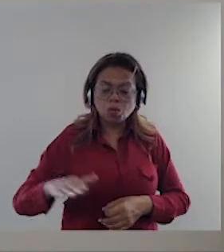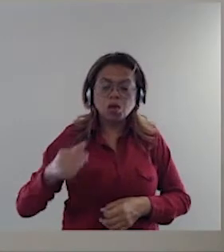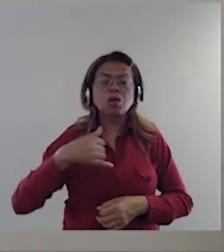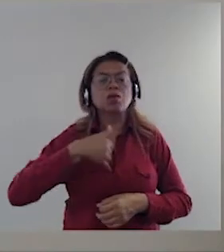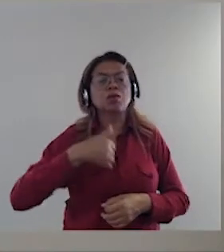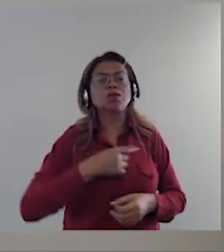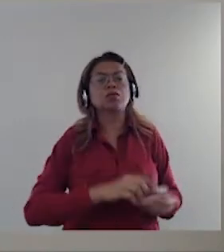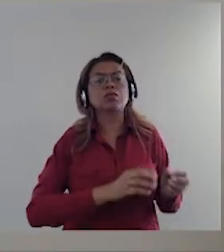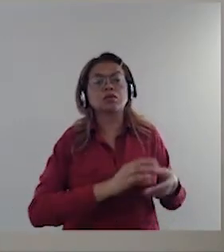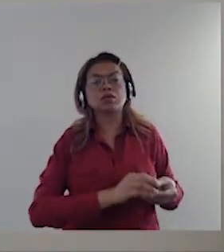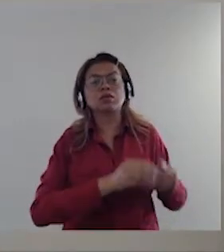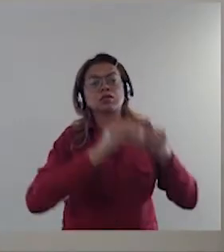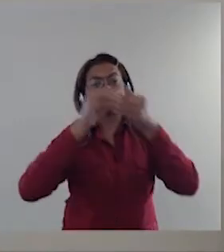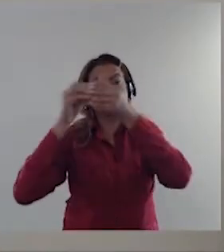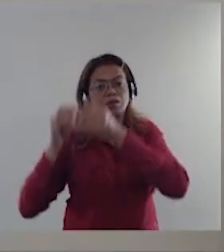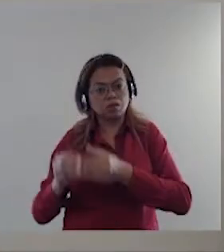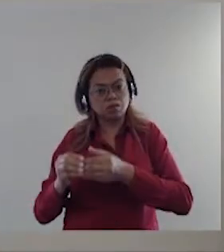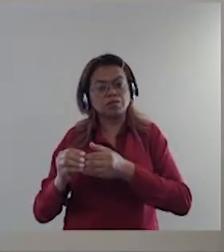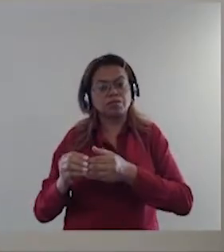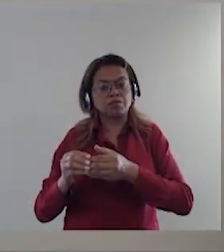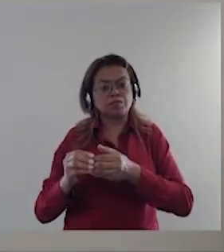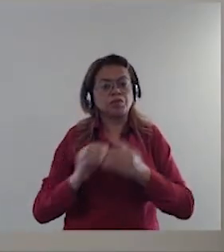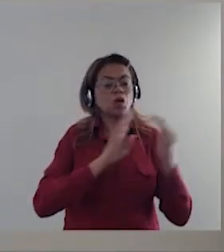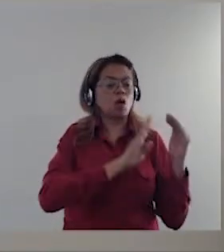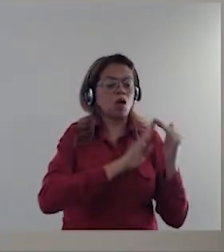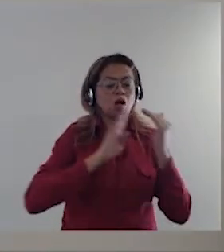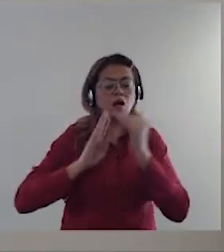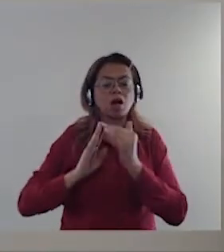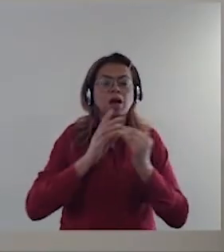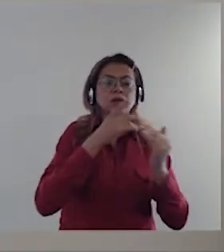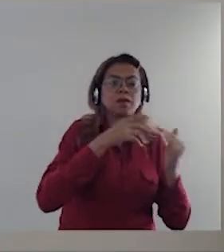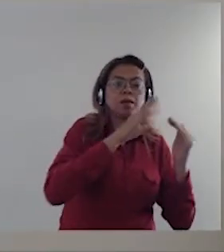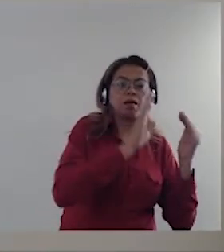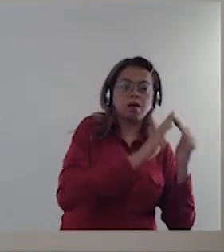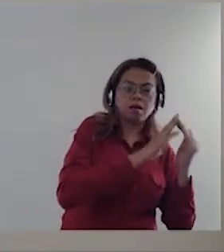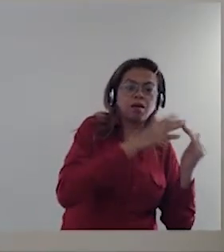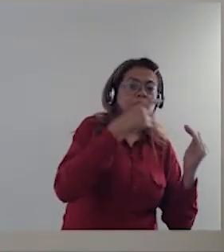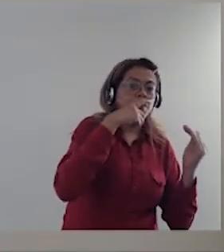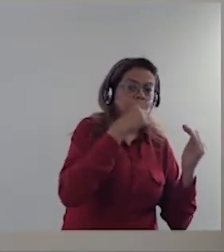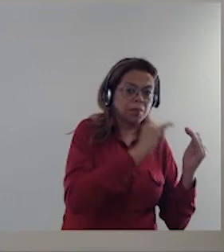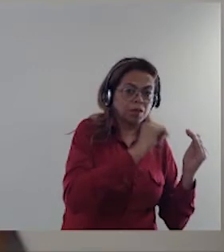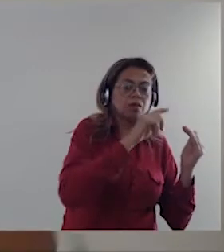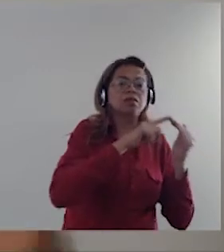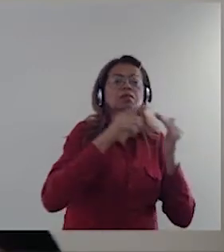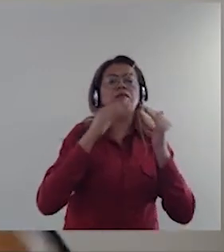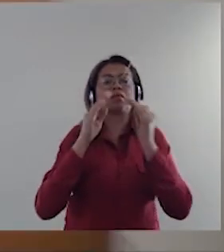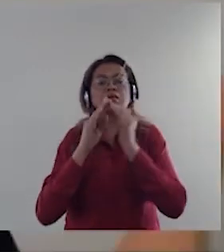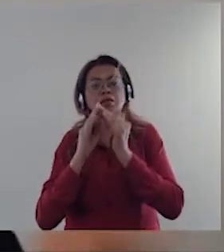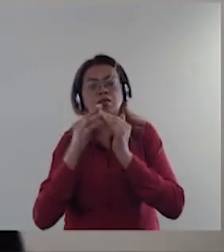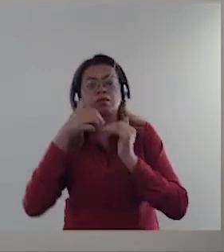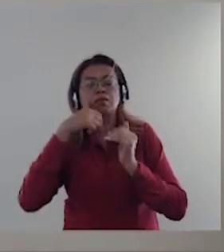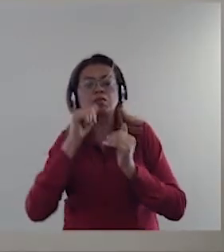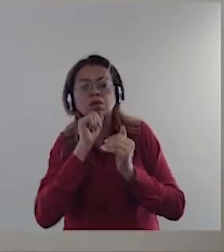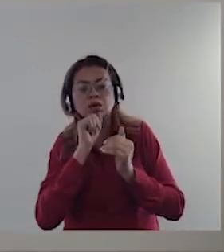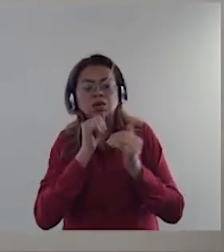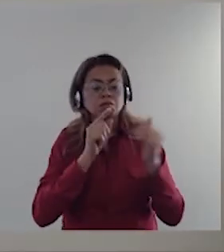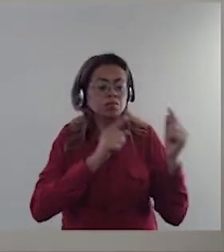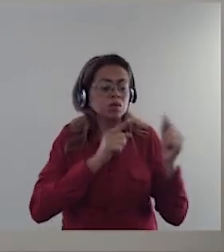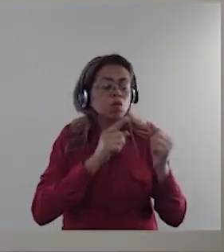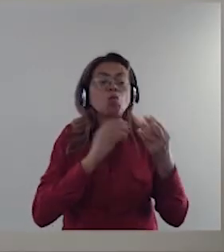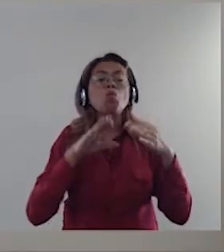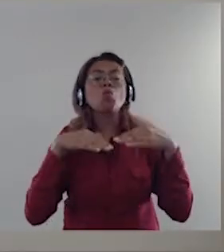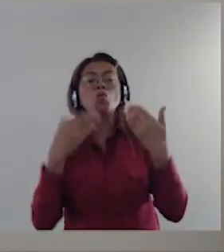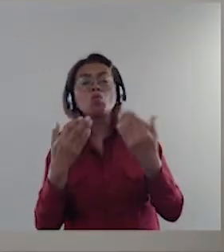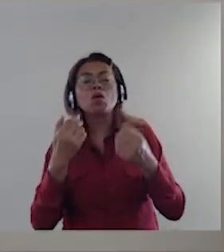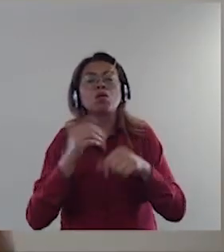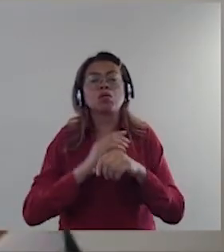determinado ponto, né? Em determinado momento, né? Claro que isso vai passar por uma discussão muito séria, e aqui também eu trago isso como uma reflexão para a